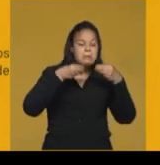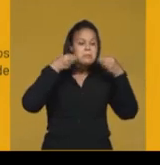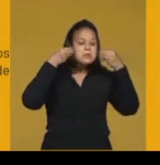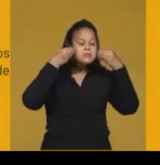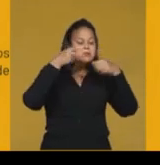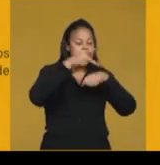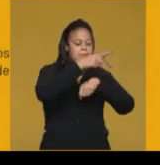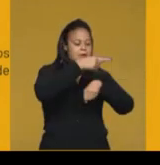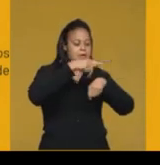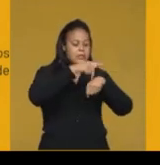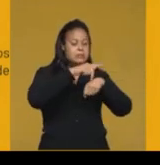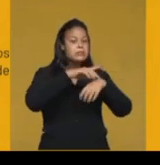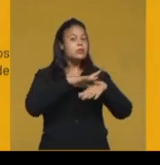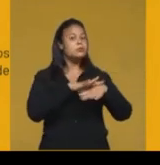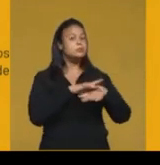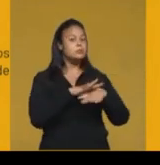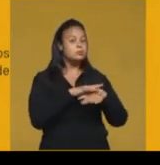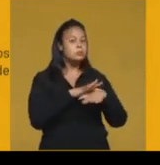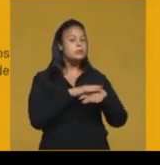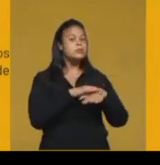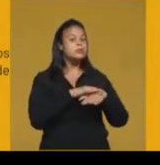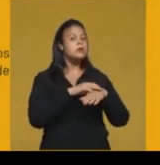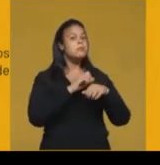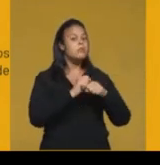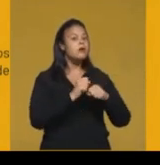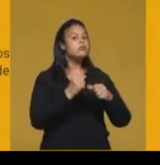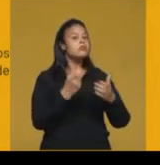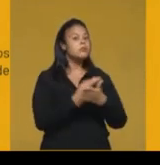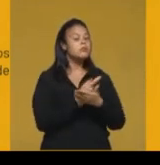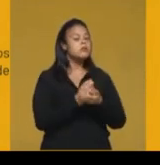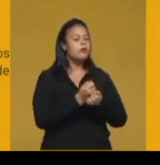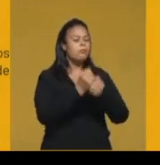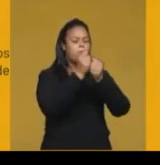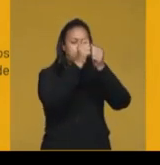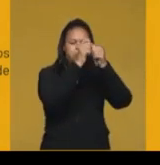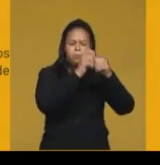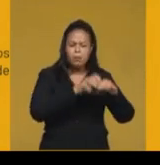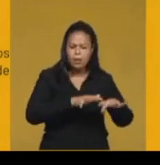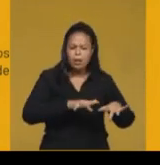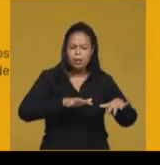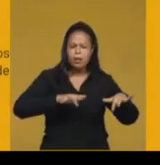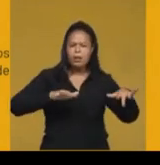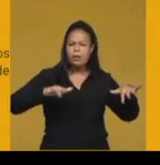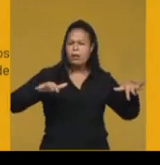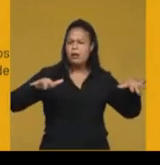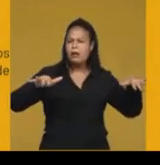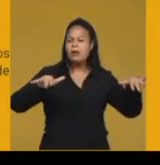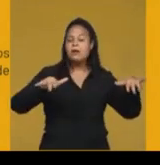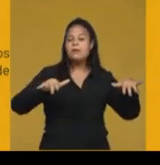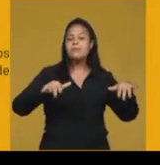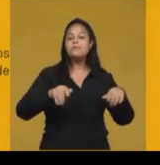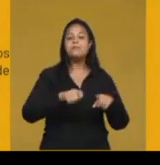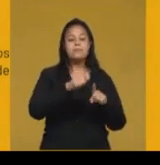por aqui, vai ser uma devastação. Publicada em